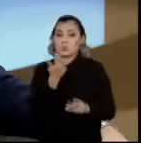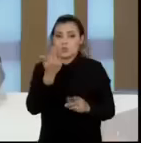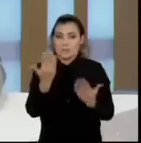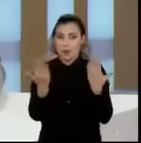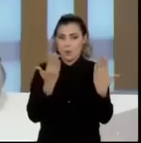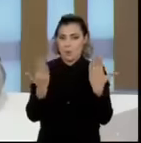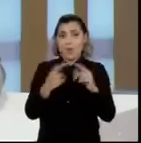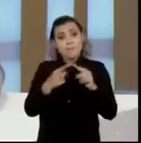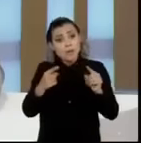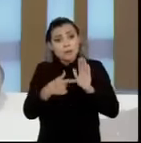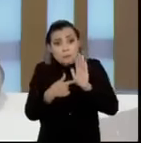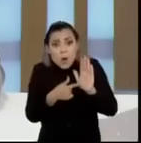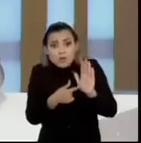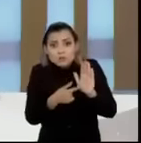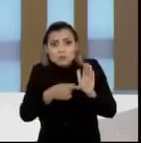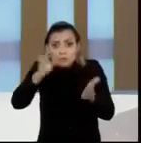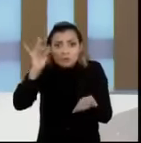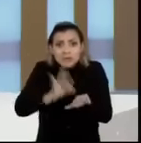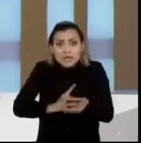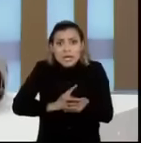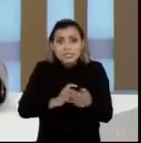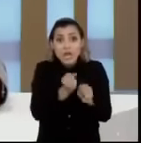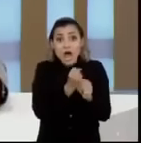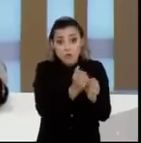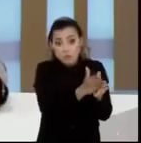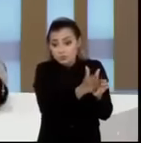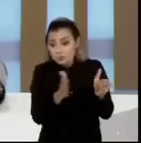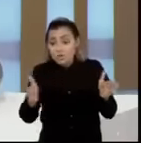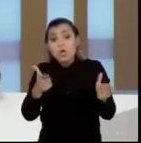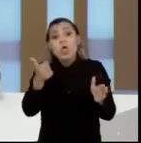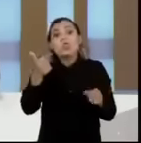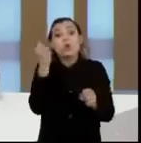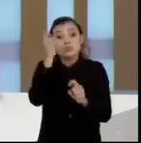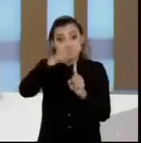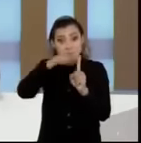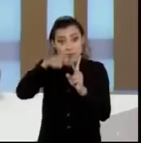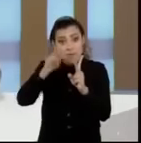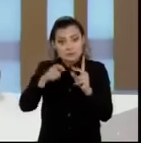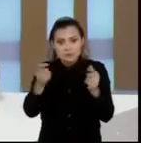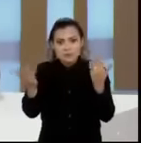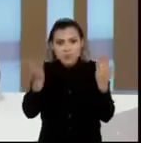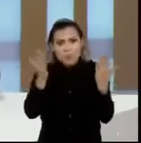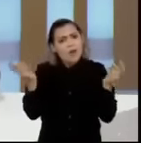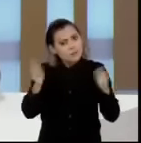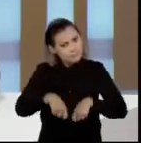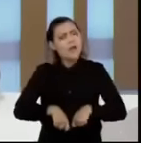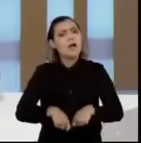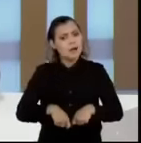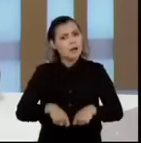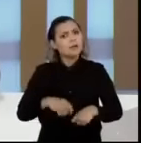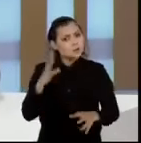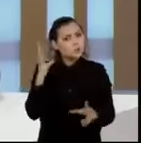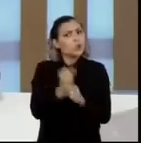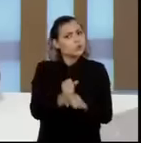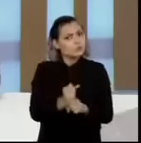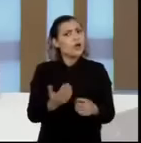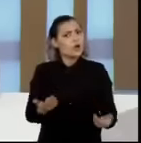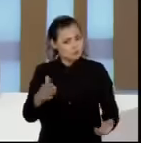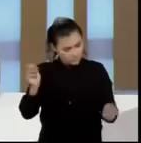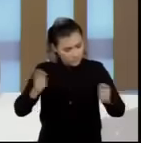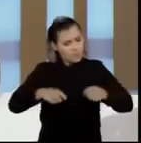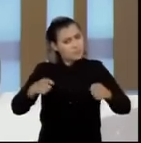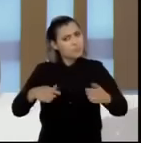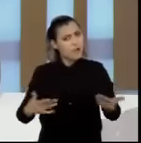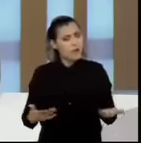comparar, mas quando você mostra o consolidado do ano, que são os 12 meses, aí sim você consegue chegar num número muito mais próximo do que a realidade.